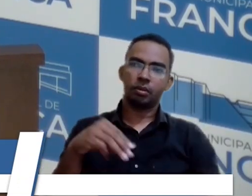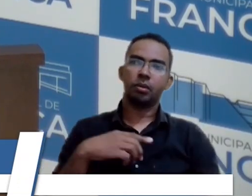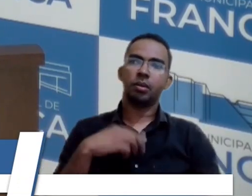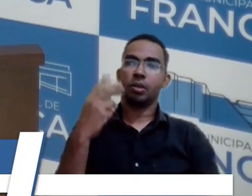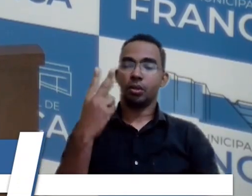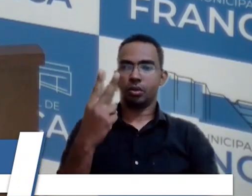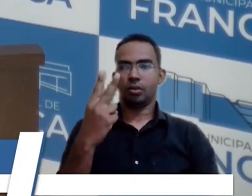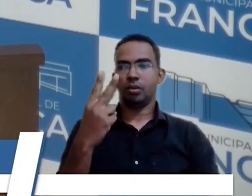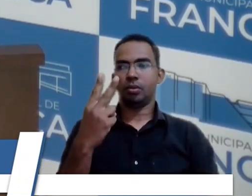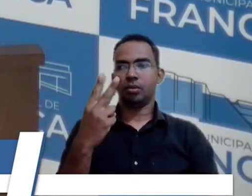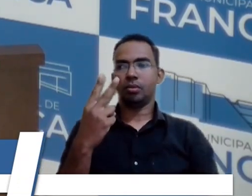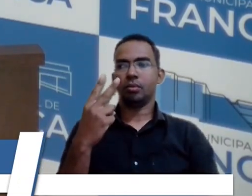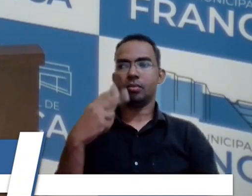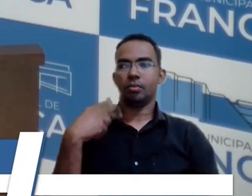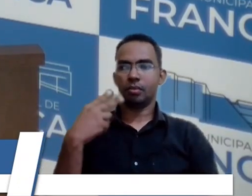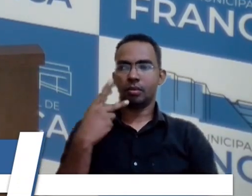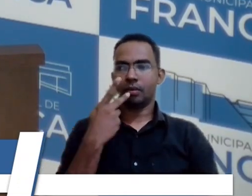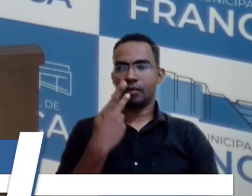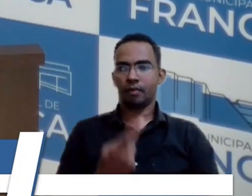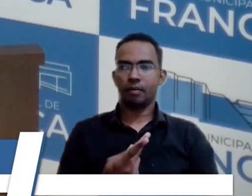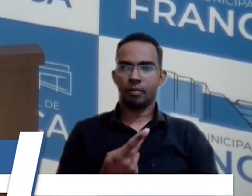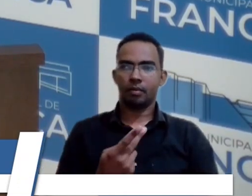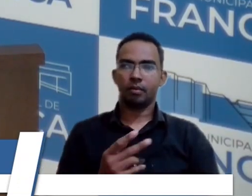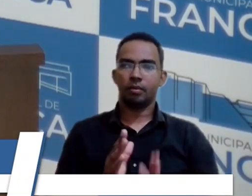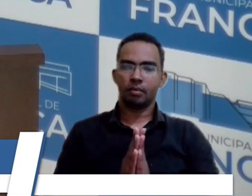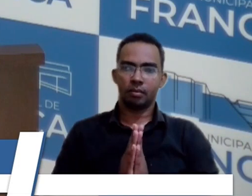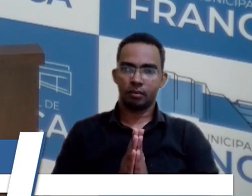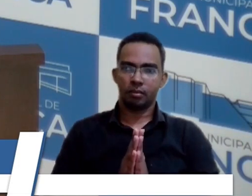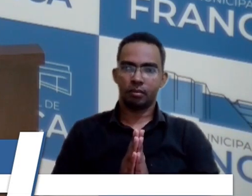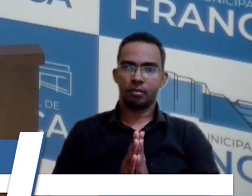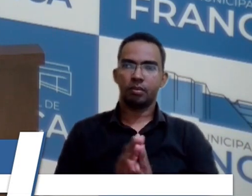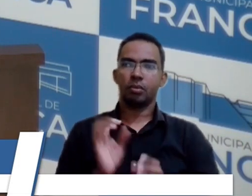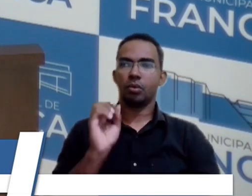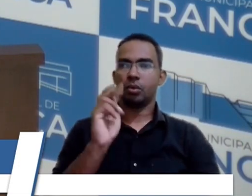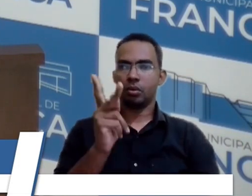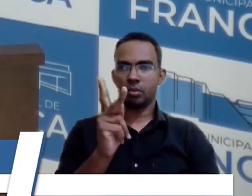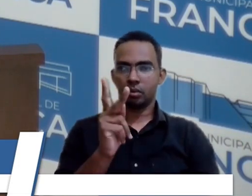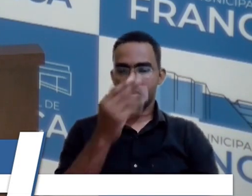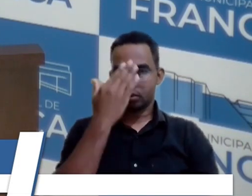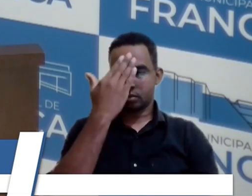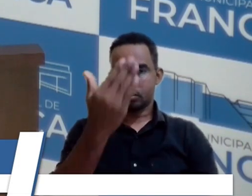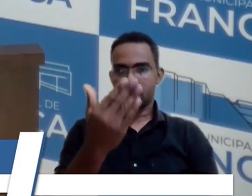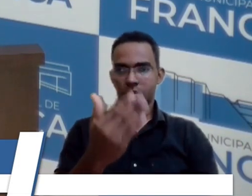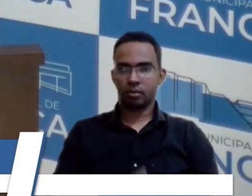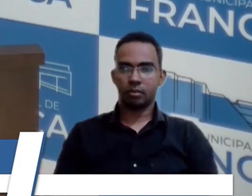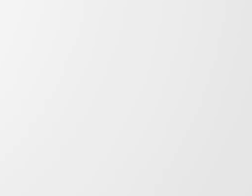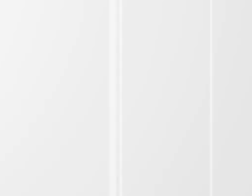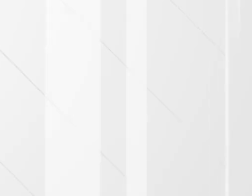2 vereadores para falar. Tá certo, presidente. Obrigado.